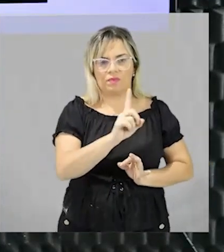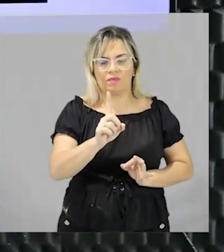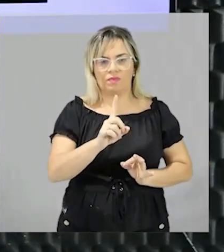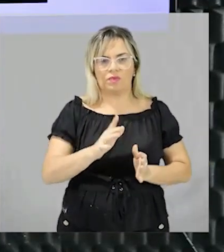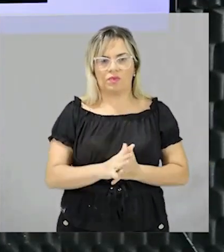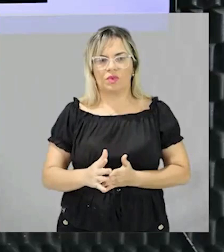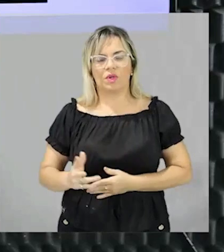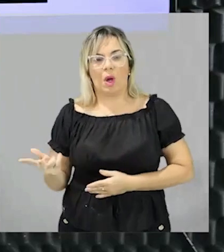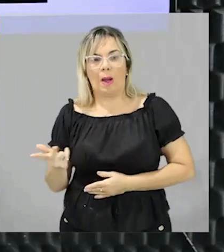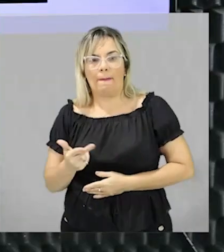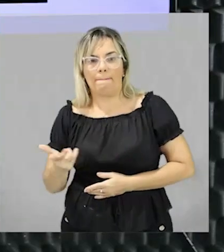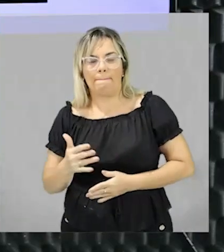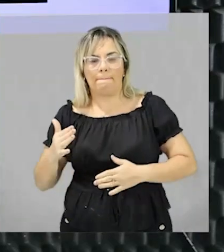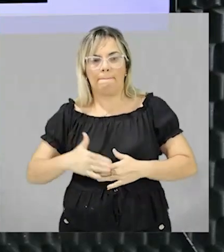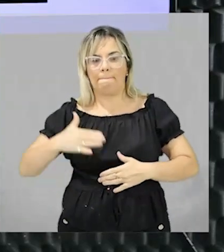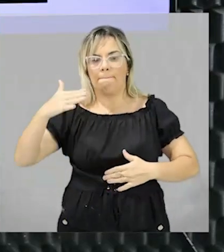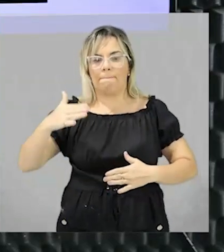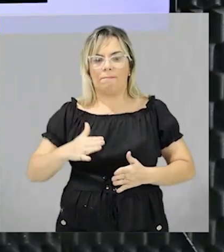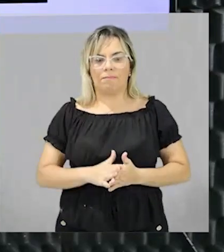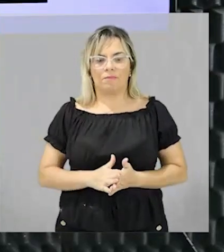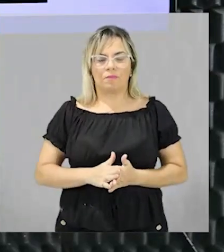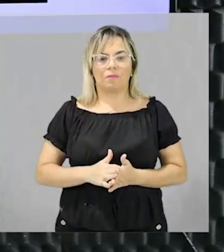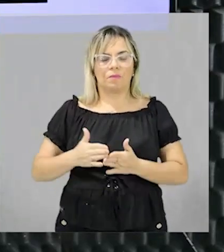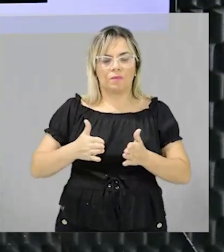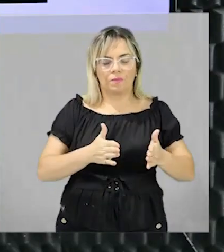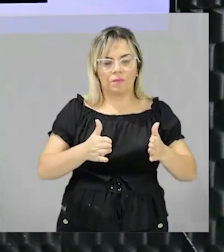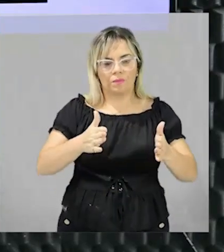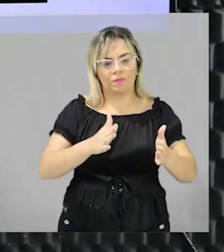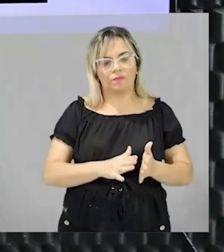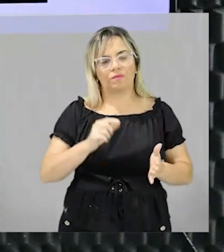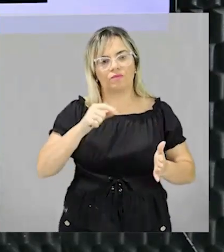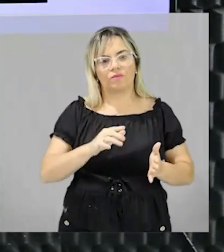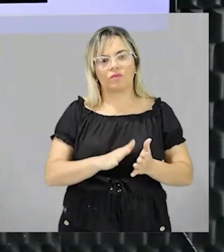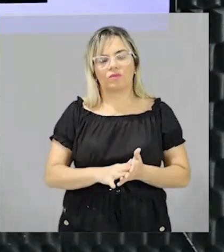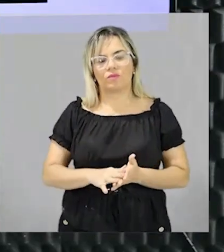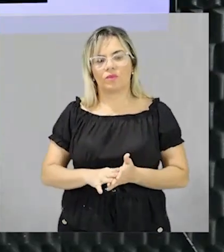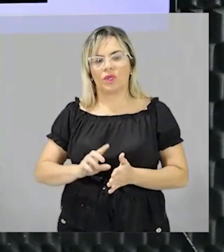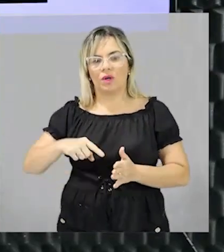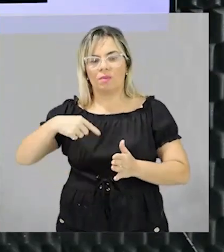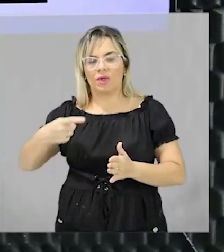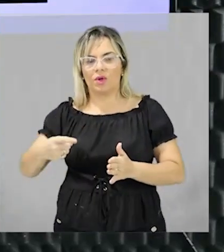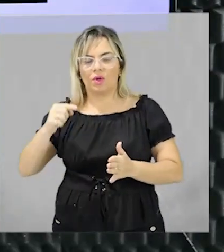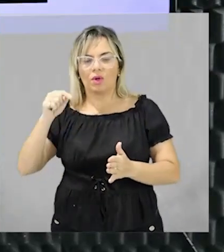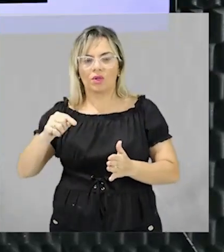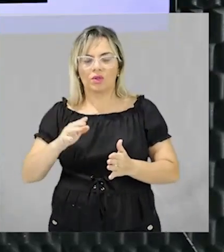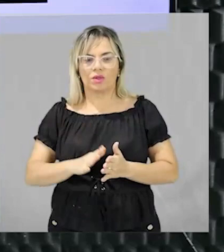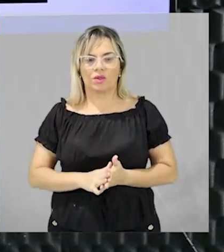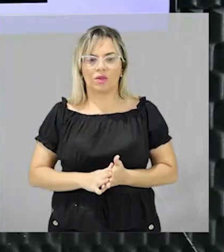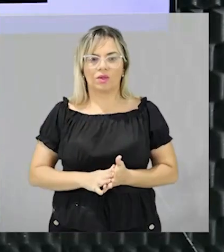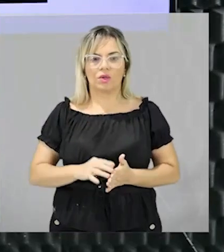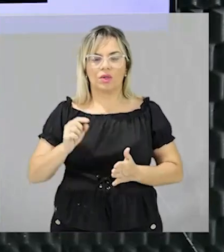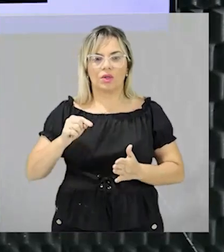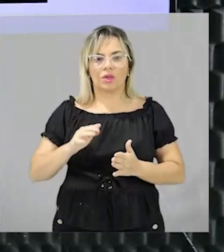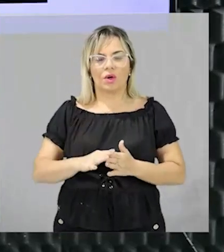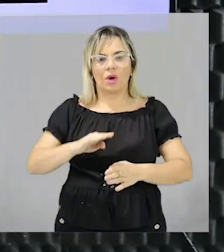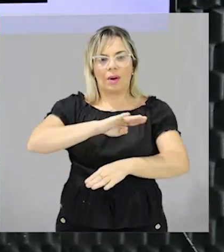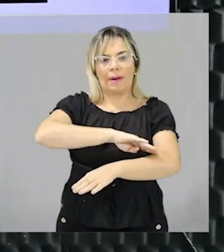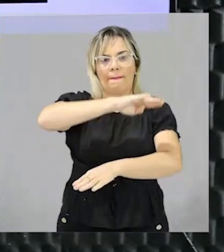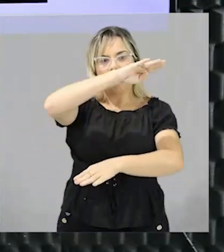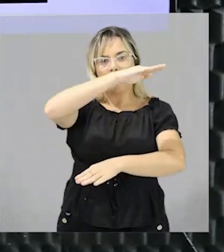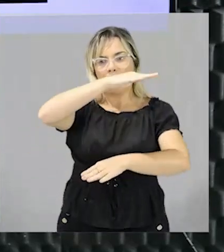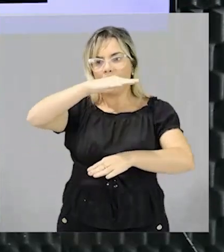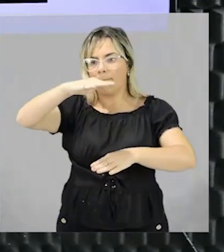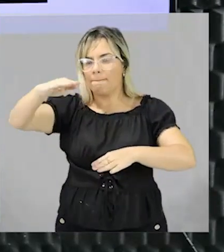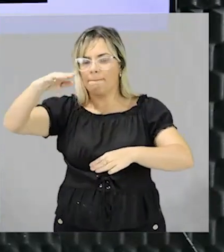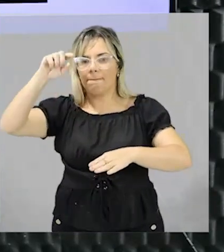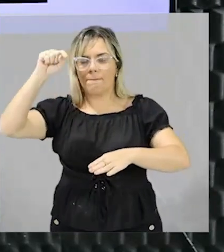maior velocidade porque é um ambiente mais íngreme. Próxima estrutura, tu tem os planaltos, que também são estruturas mais elevadas, tá certo? Onde